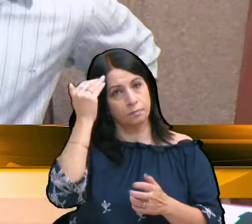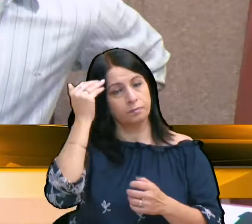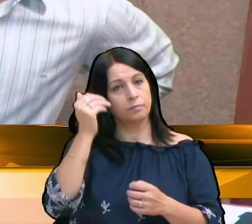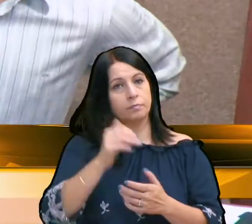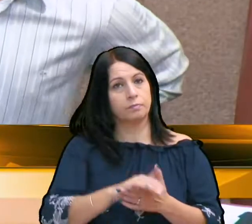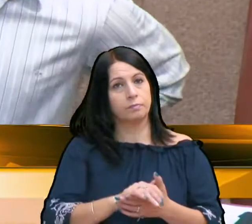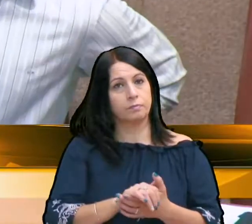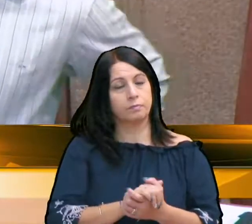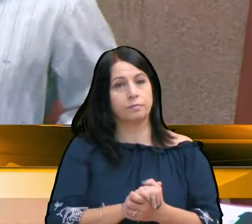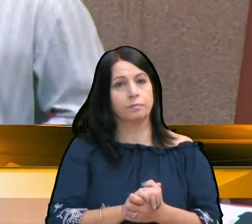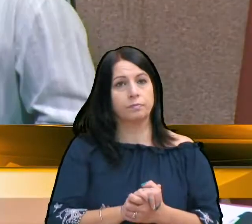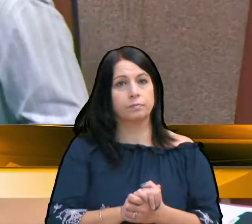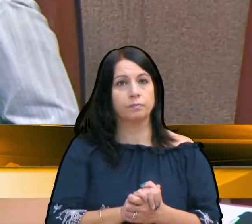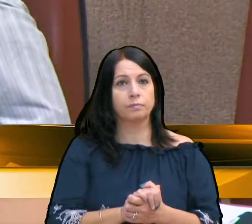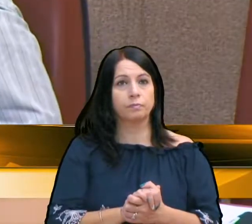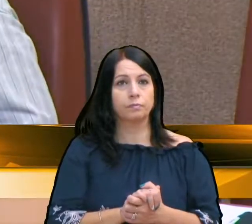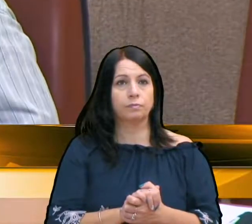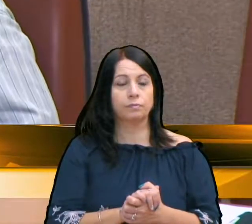Vereadora.